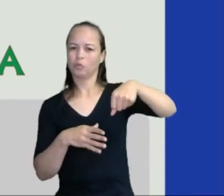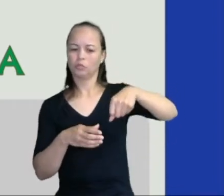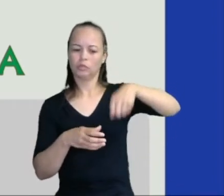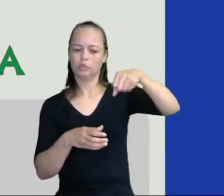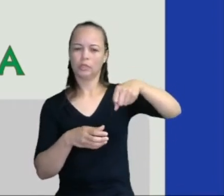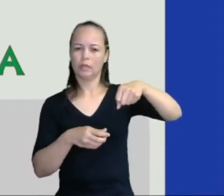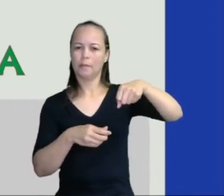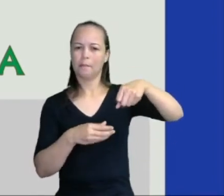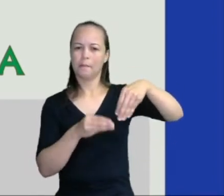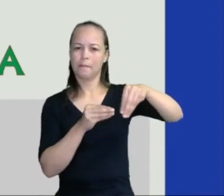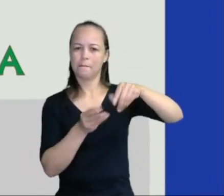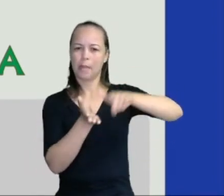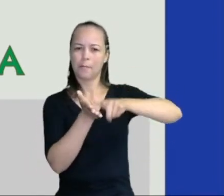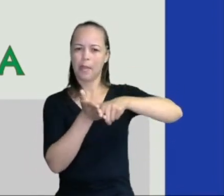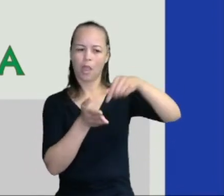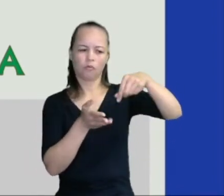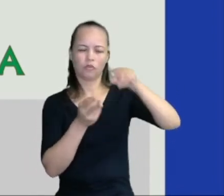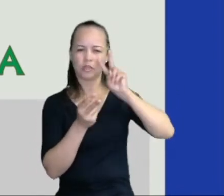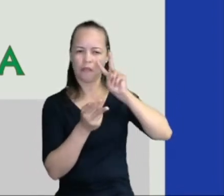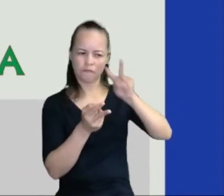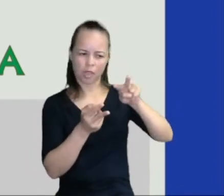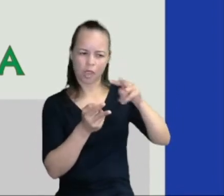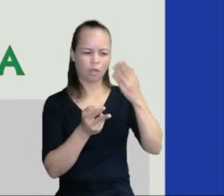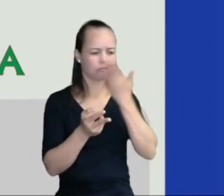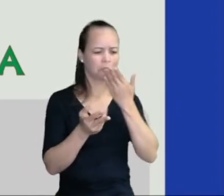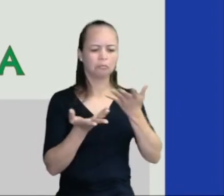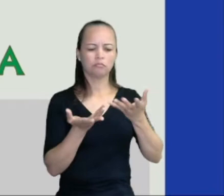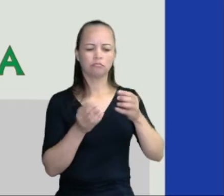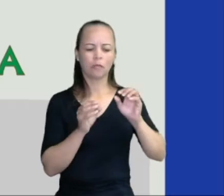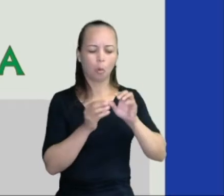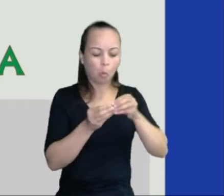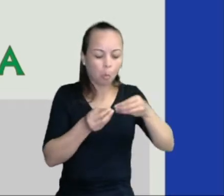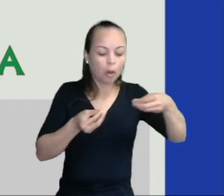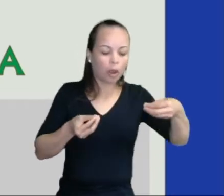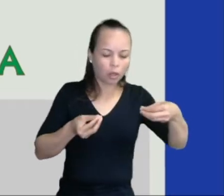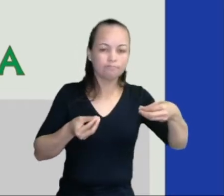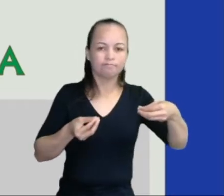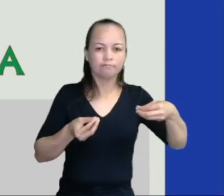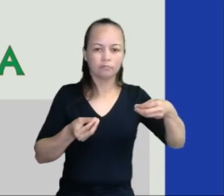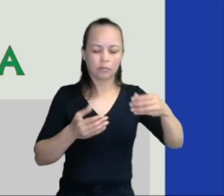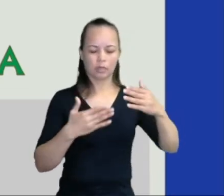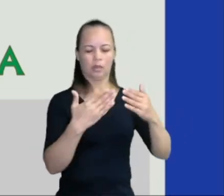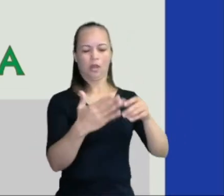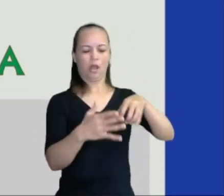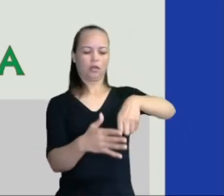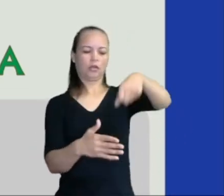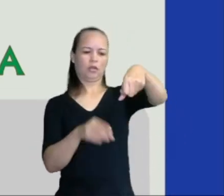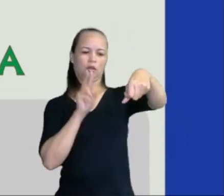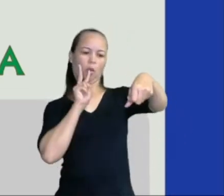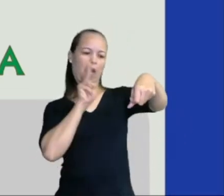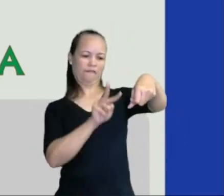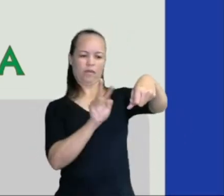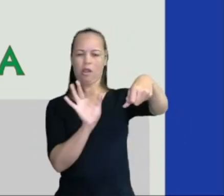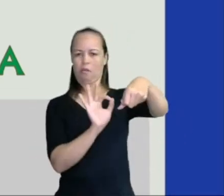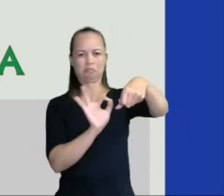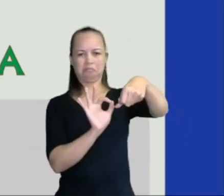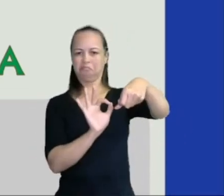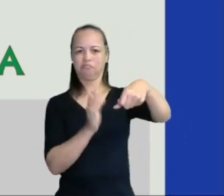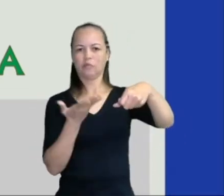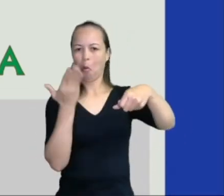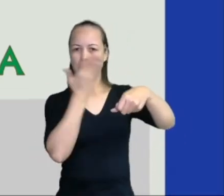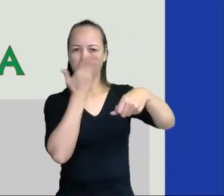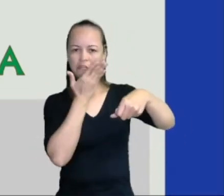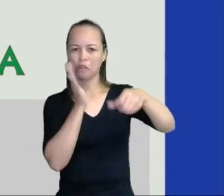está dentro? Não, né? A não ser que você abra. Mas se você não abrir, você não consegue ver o que está dentro. Isso